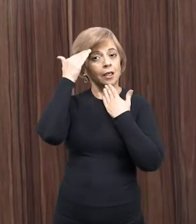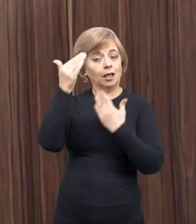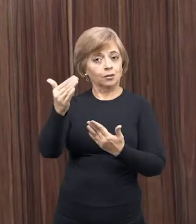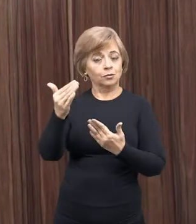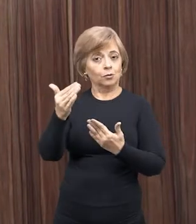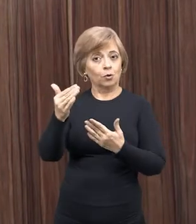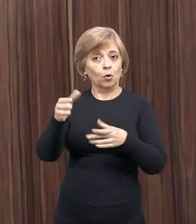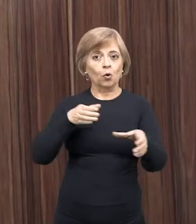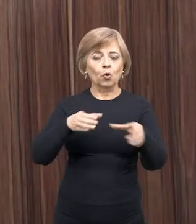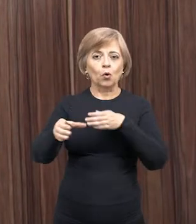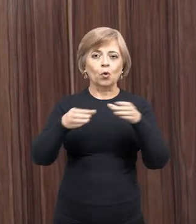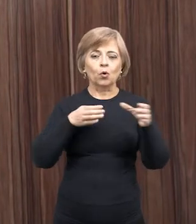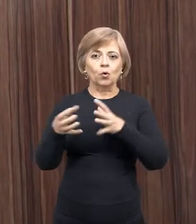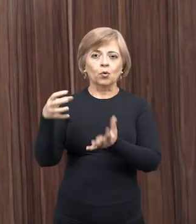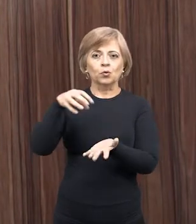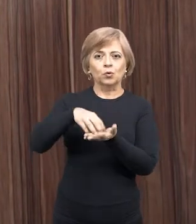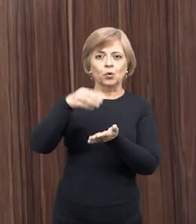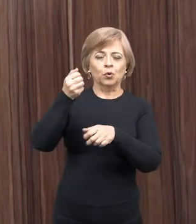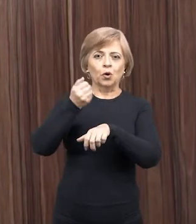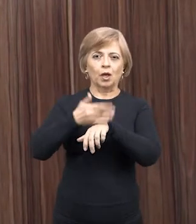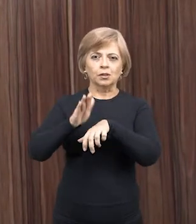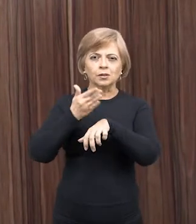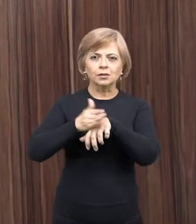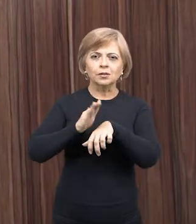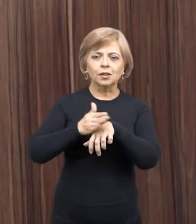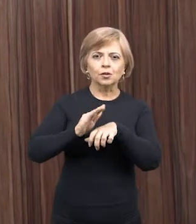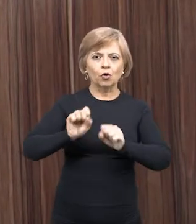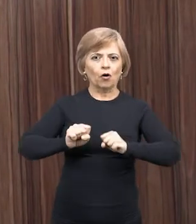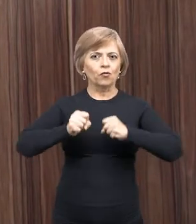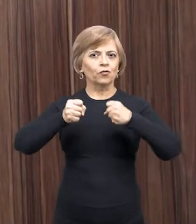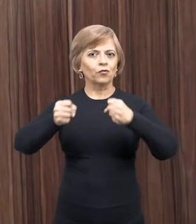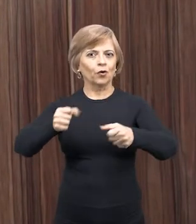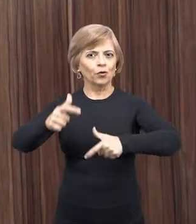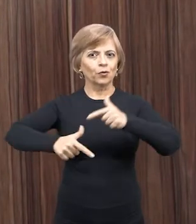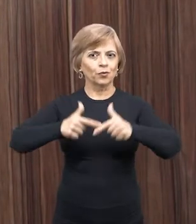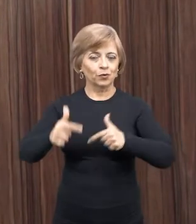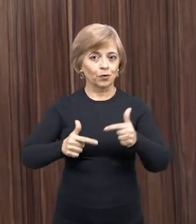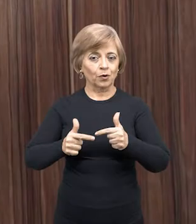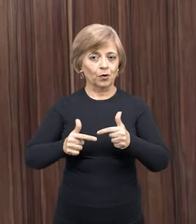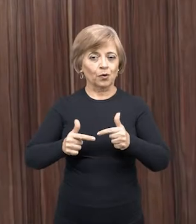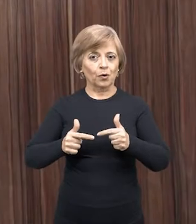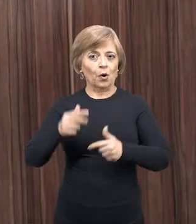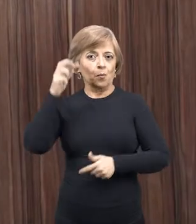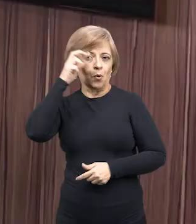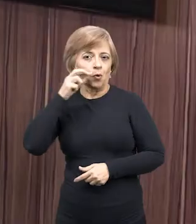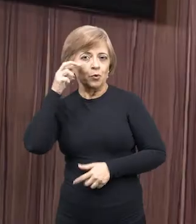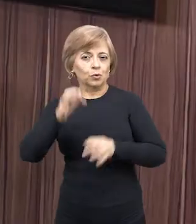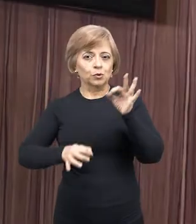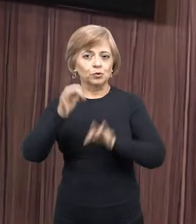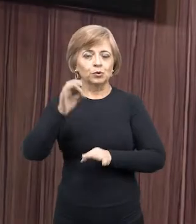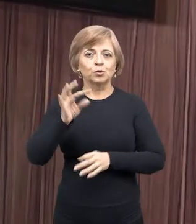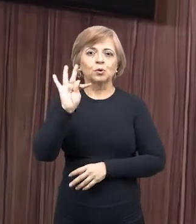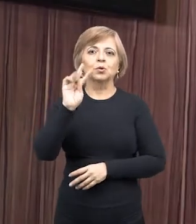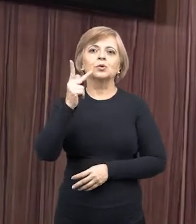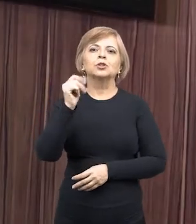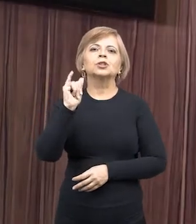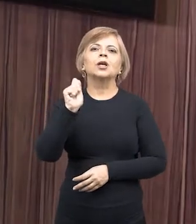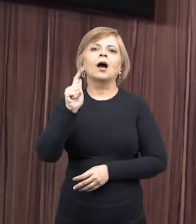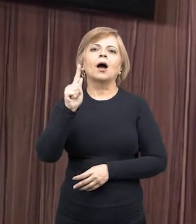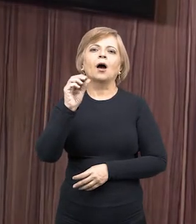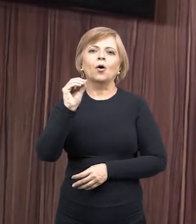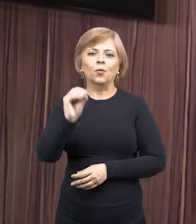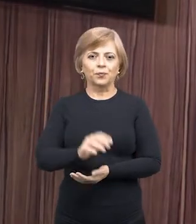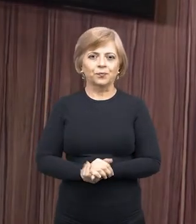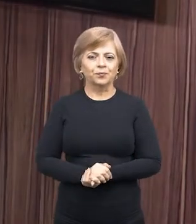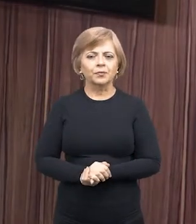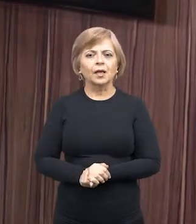do coordenador do Núcleo Executivo da Força Tarefa, promotor de justiça, Tiago Veras. Doutor, como é